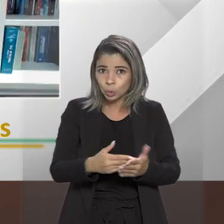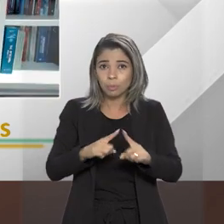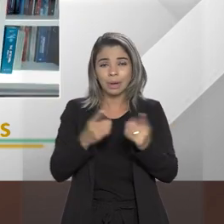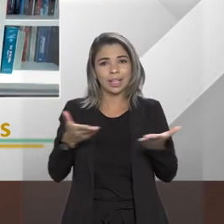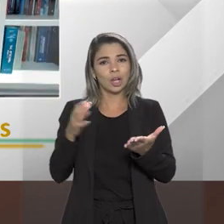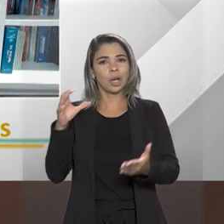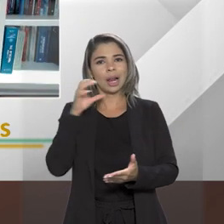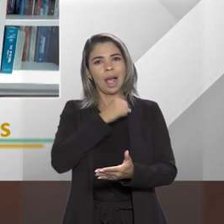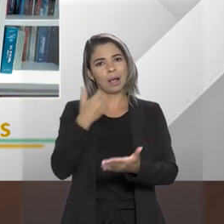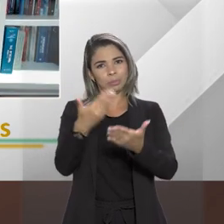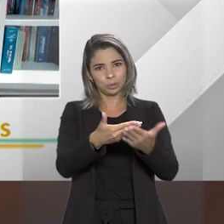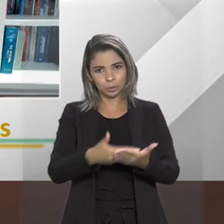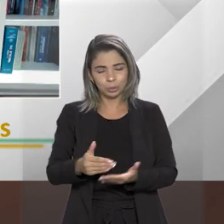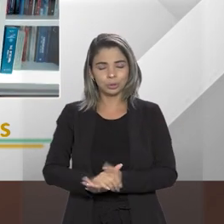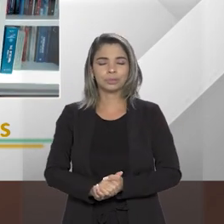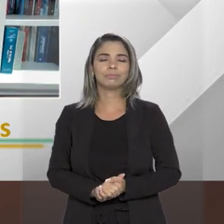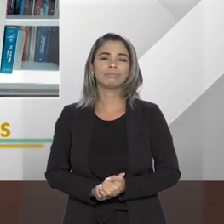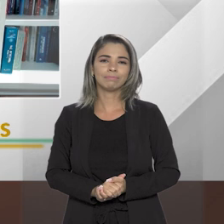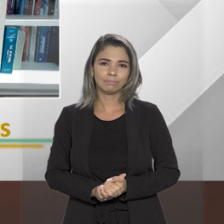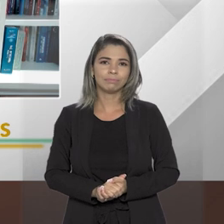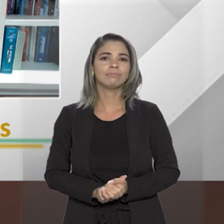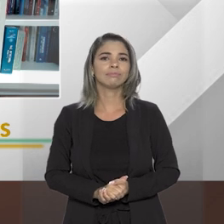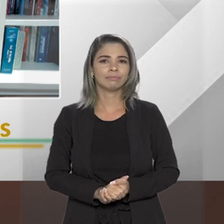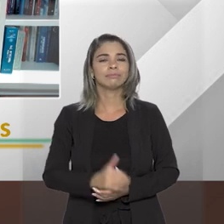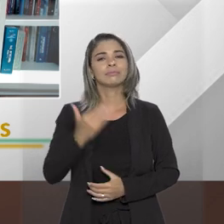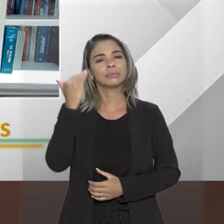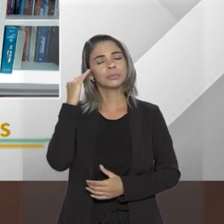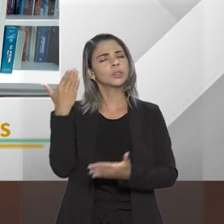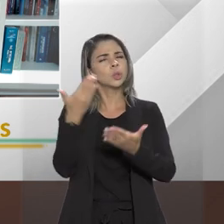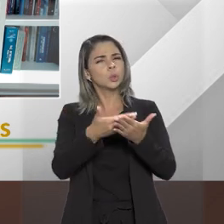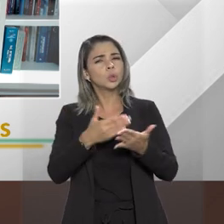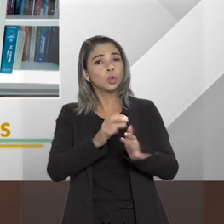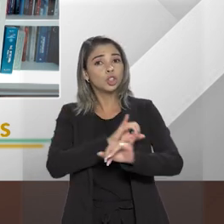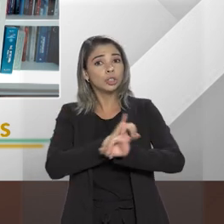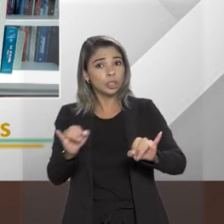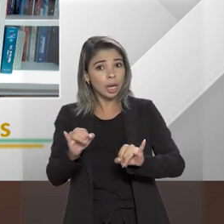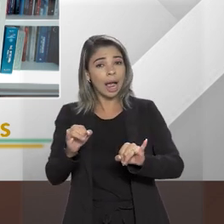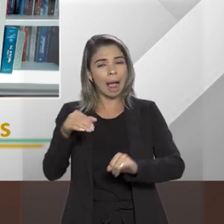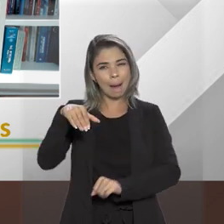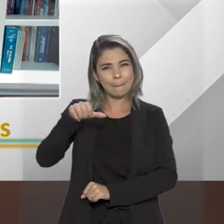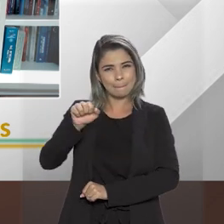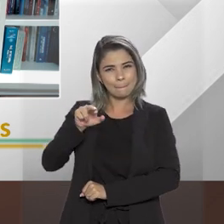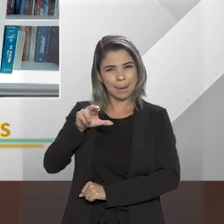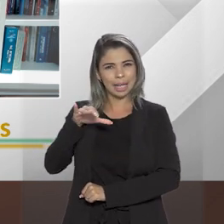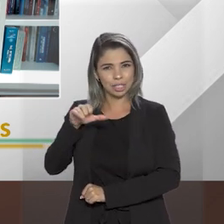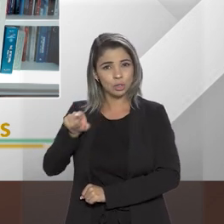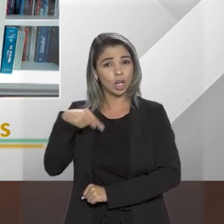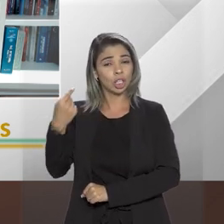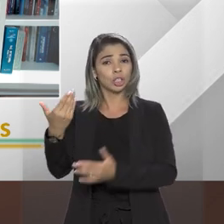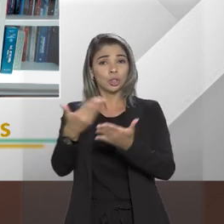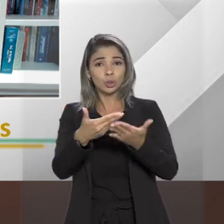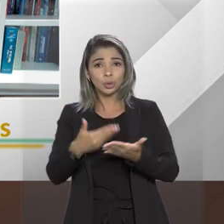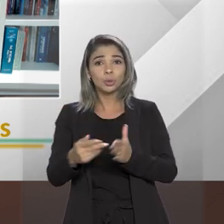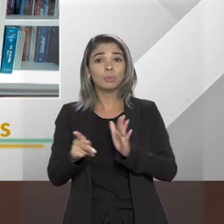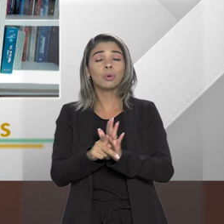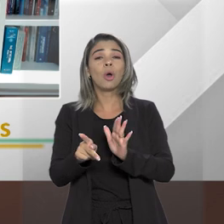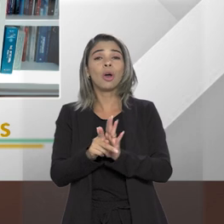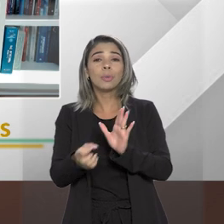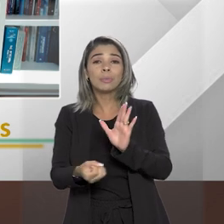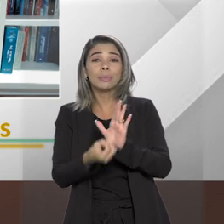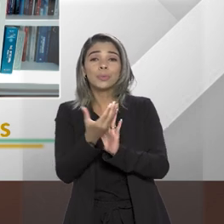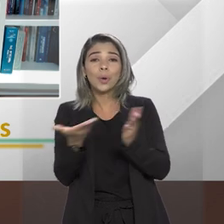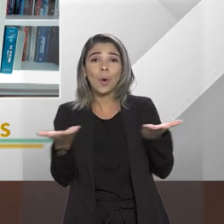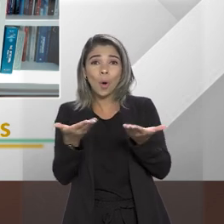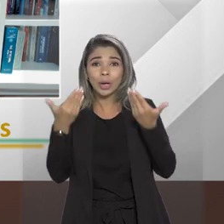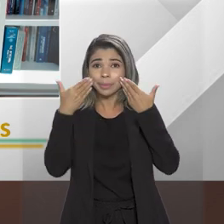Falando aí nos estudos publicados, né, do professor Márcio, inclusive a gente estudou para a elaboração desse nosso roteiro de hoje, né? Professor